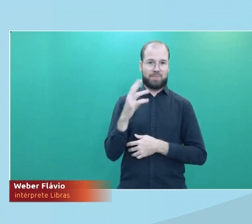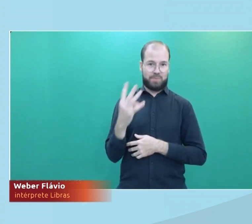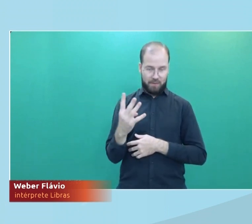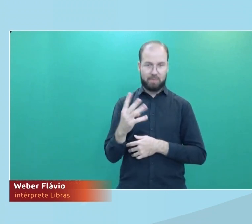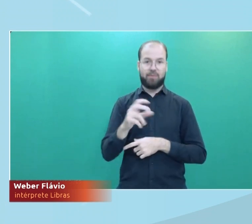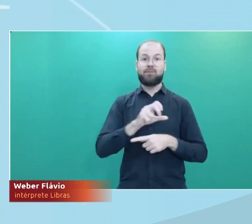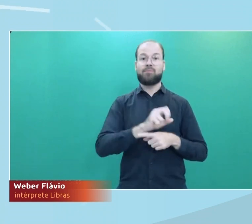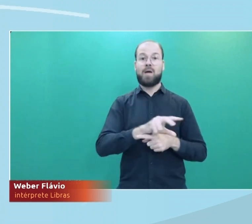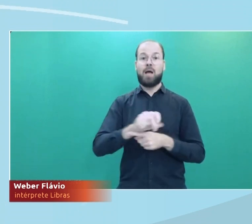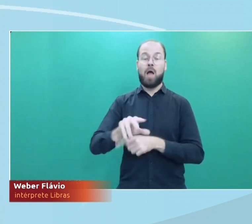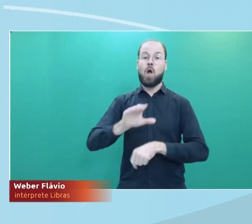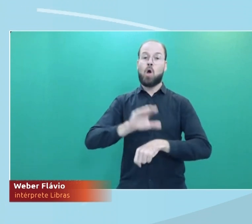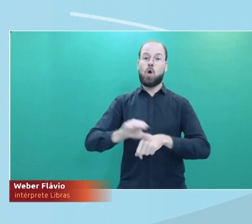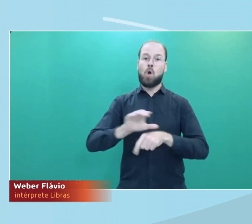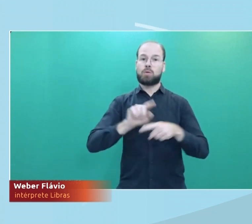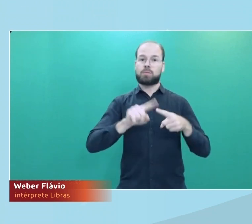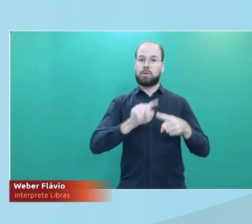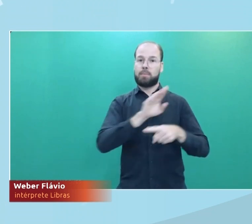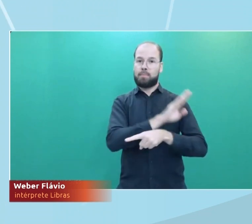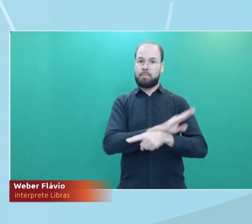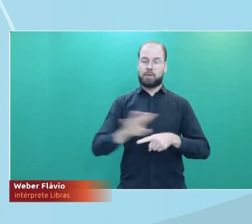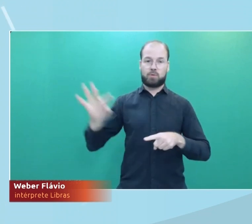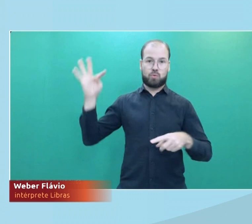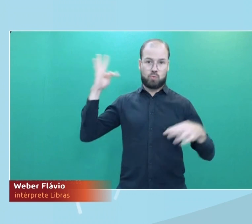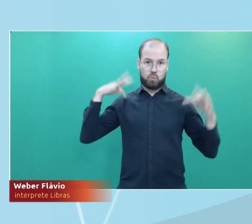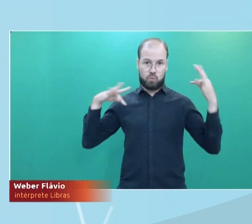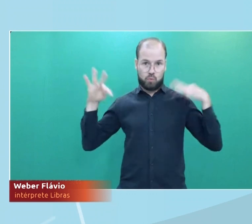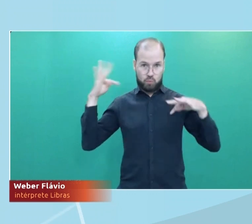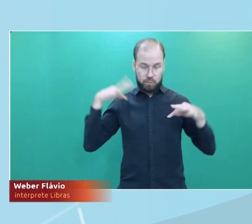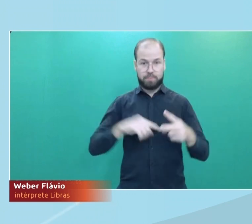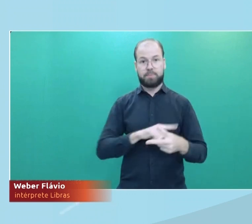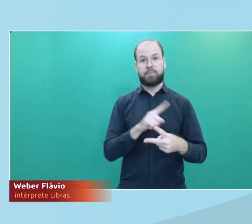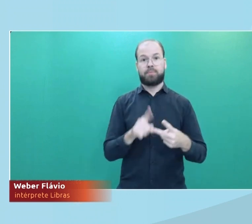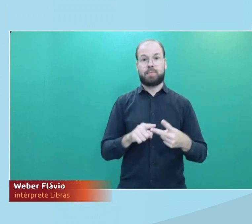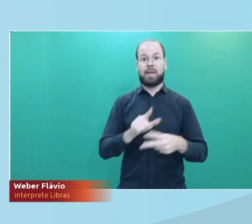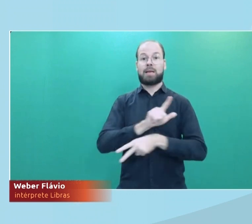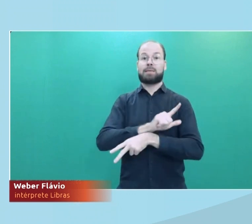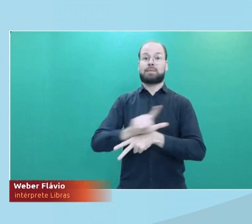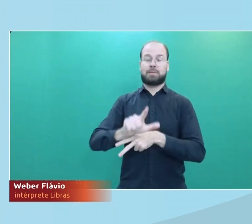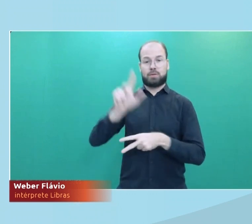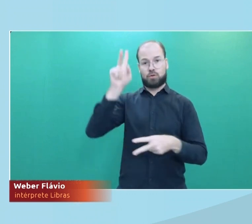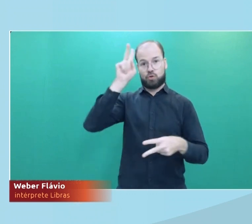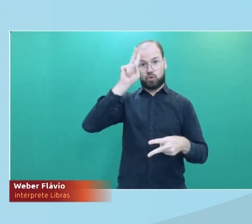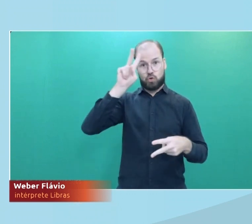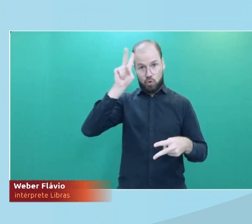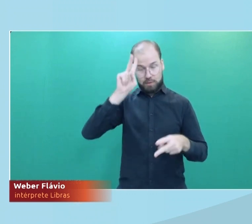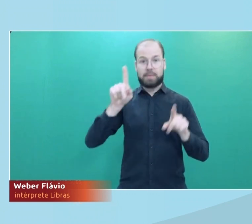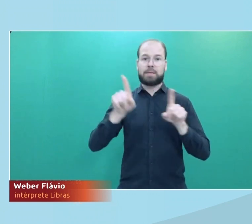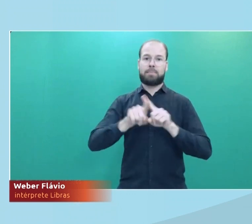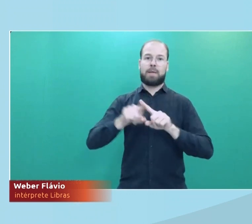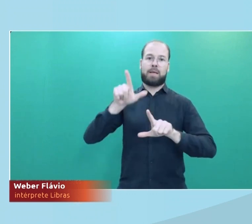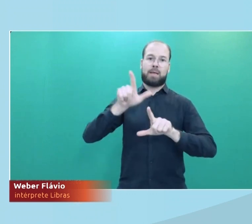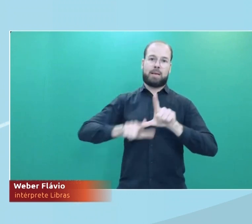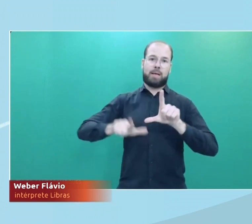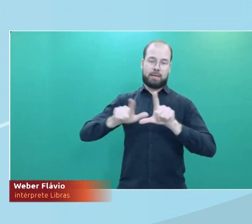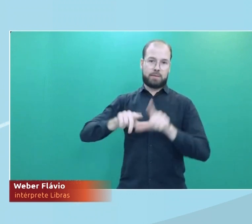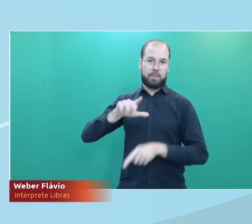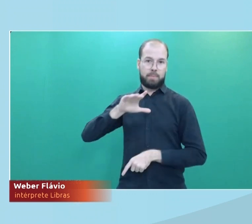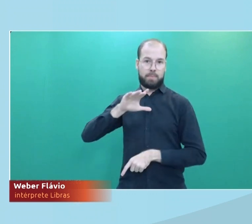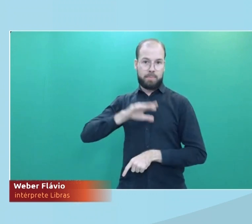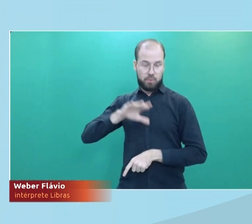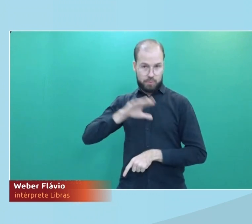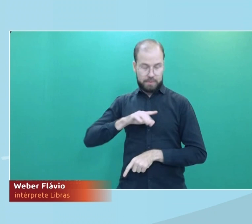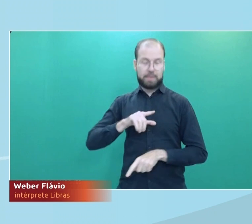os cursos de Bacharelado e Turismo e licenciaturas em História e Letras, Português e